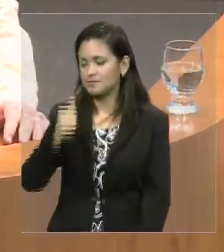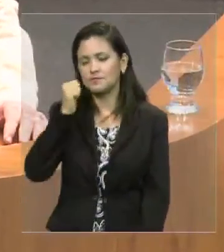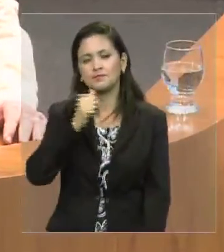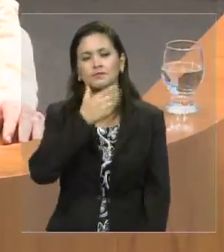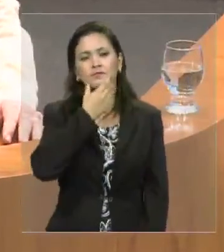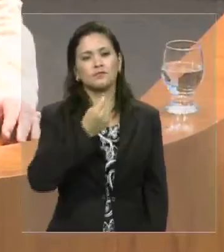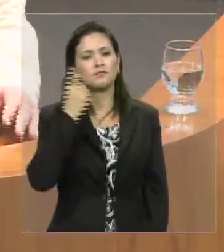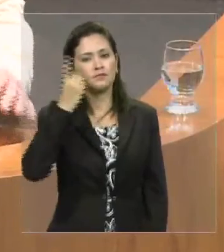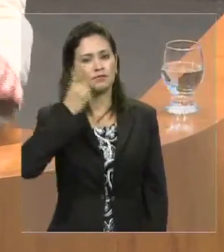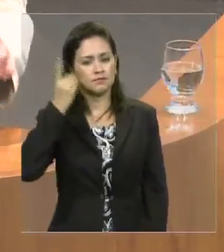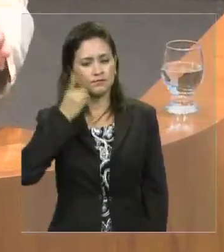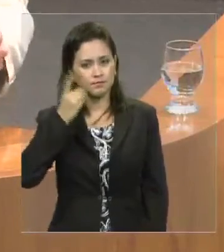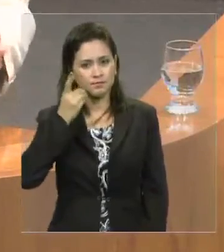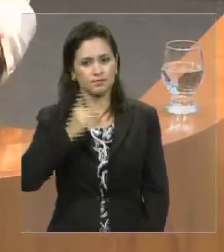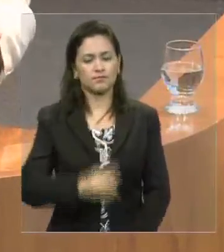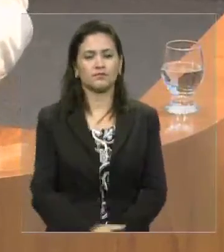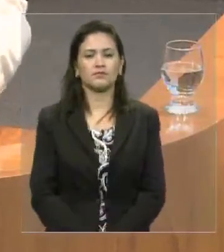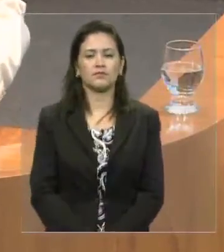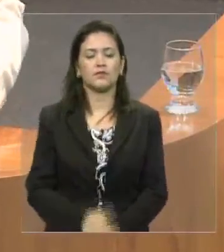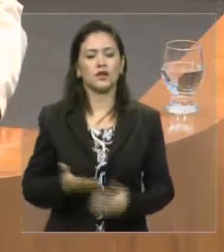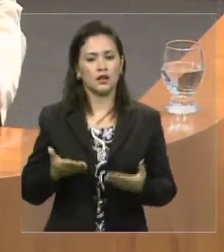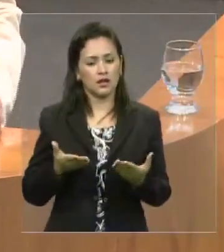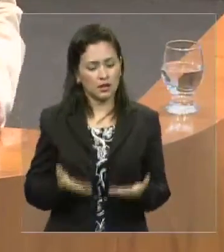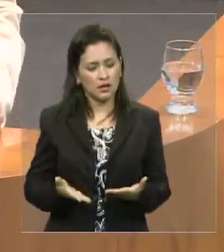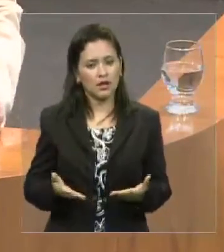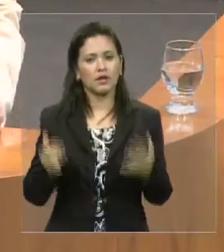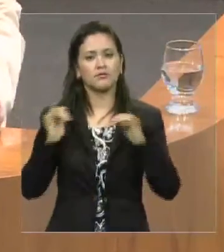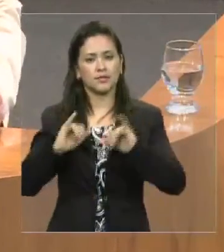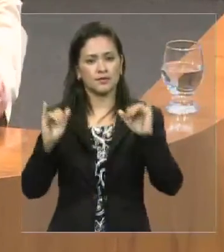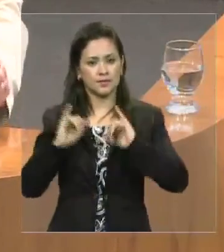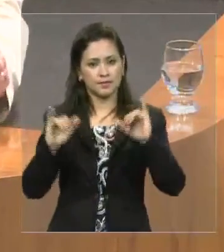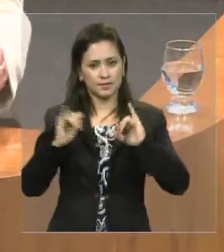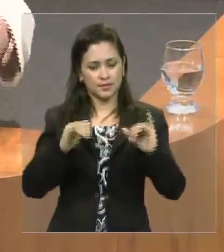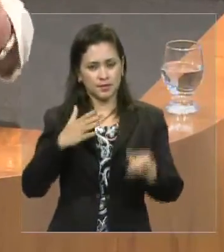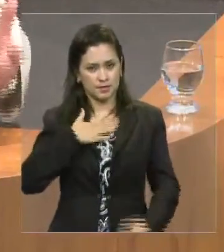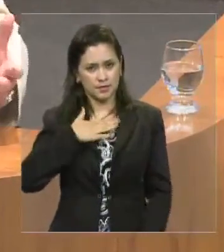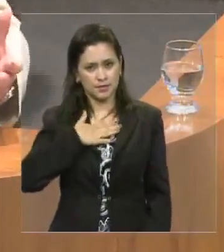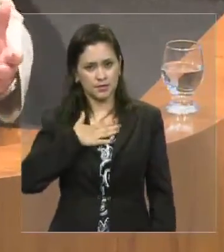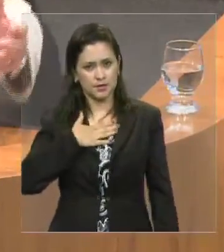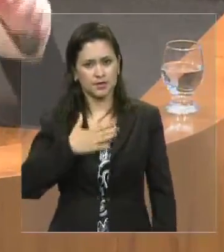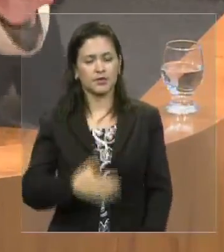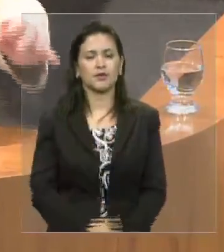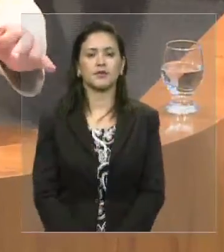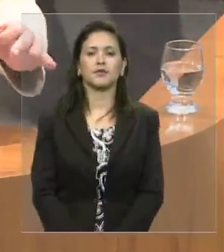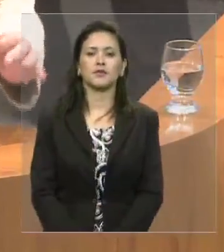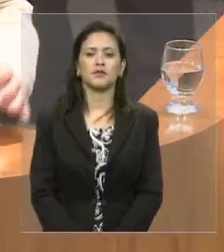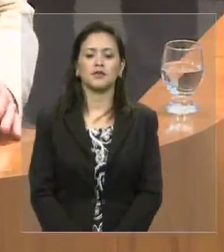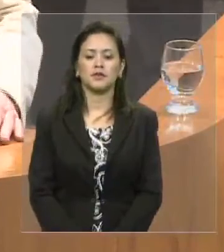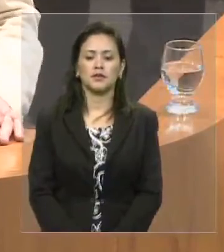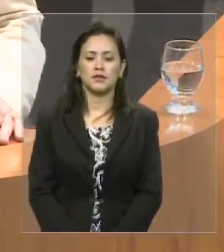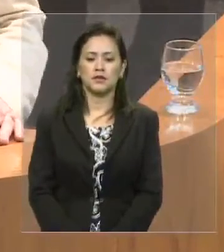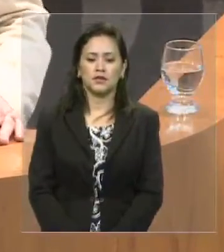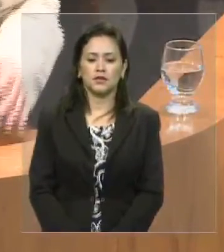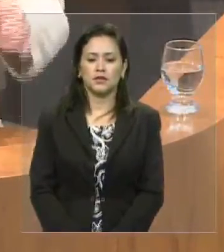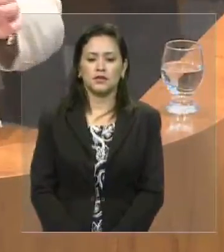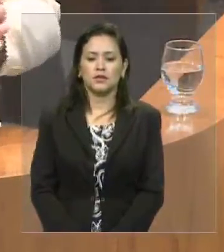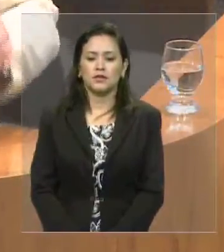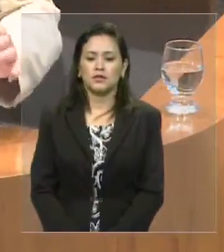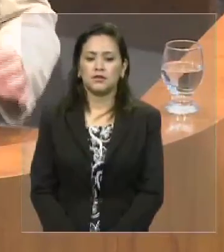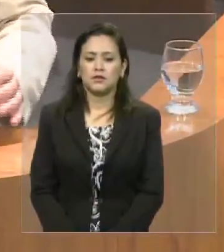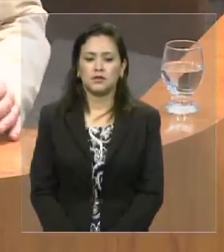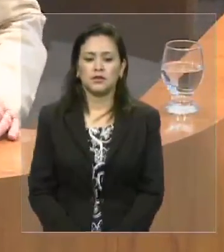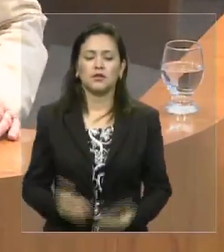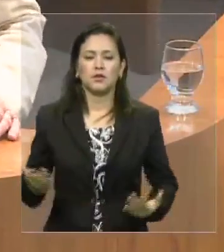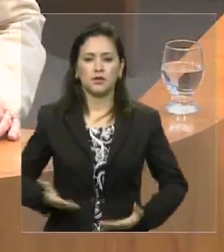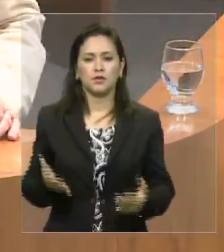deputados, esse era o registro que é o registro que nós fazemos na